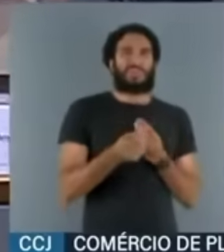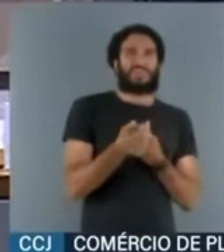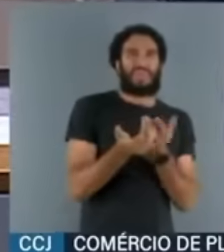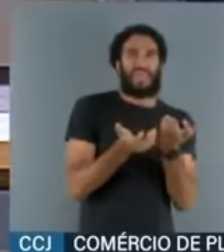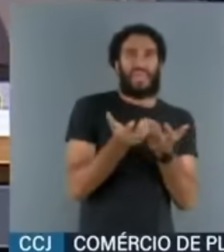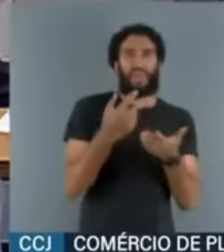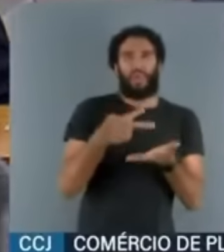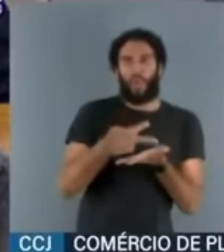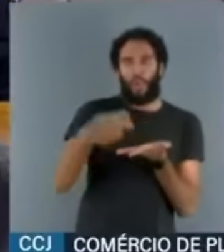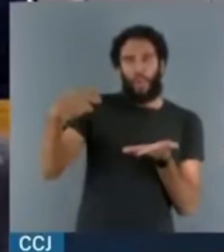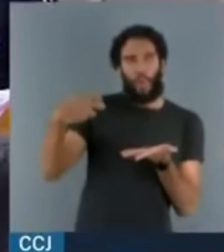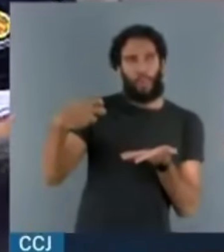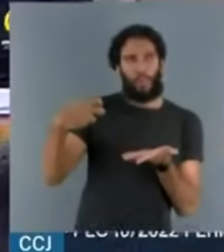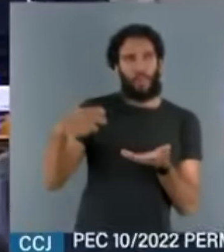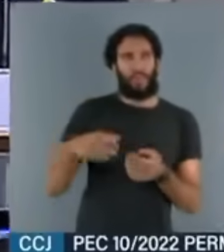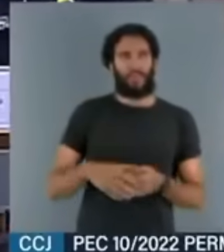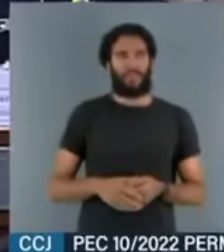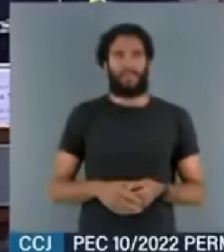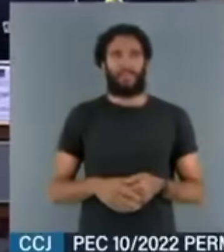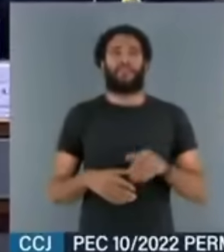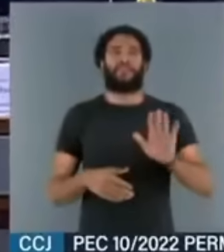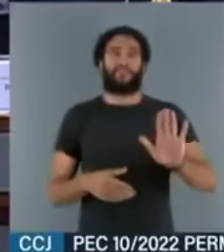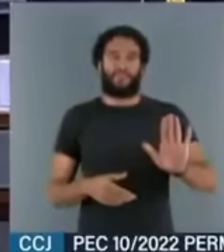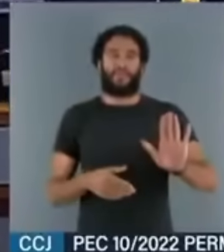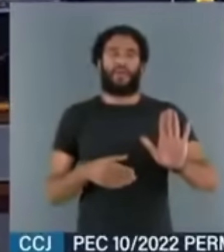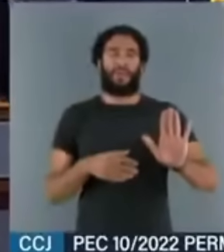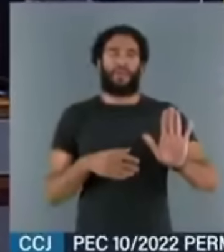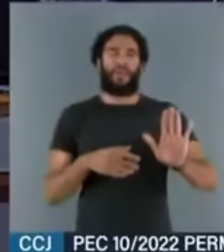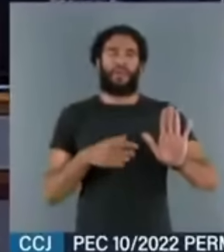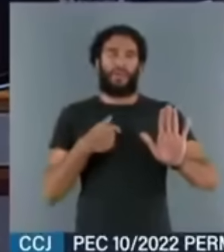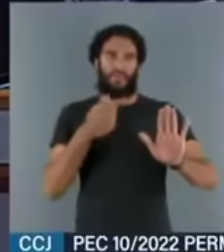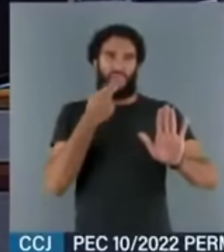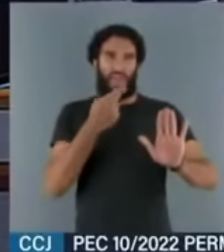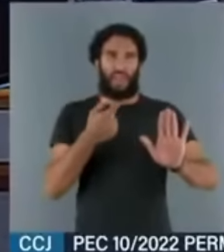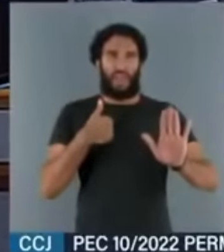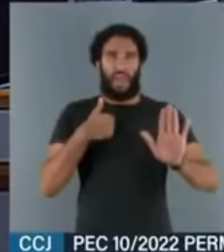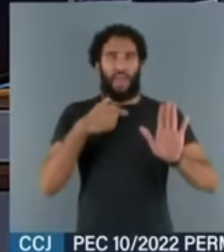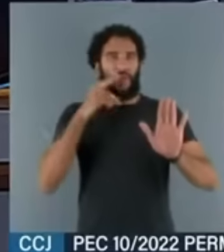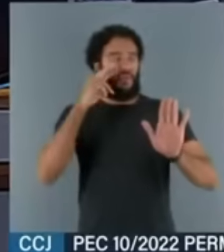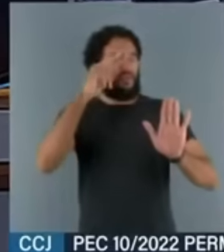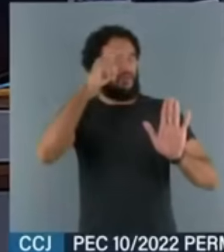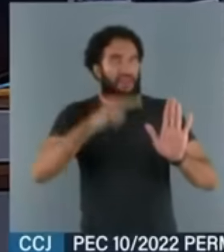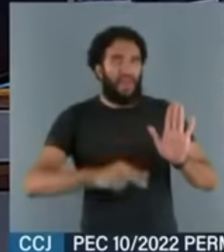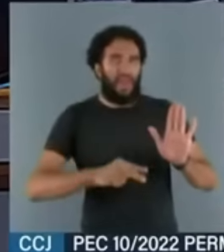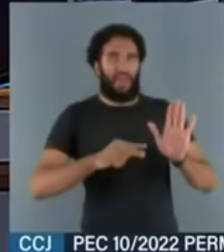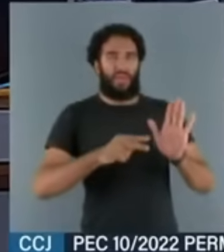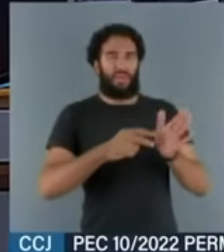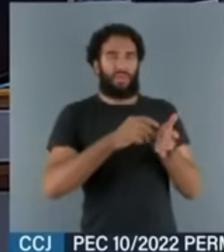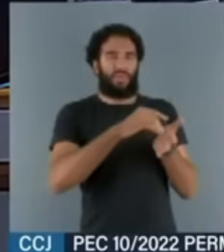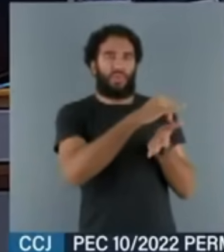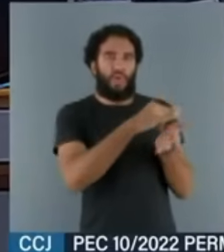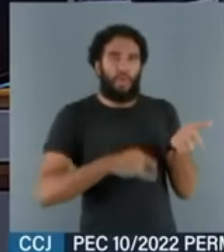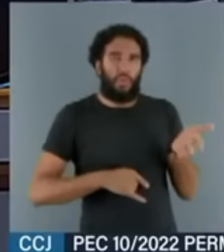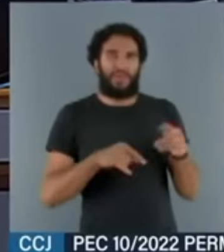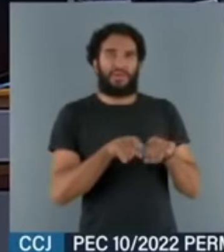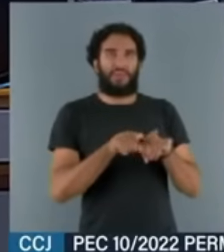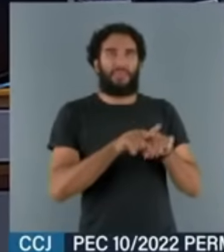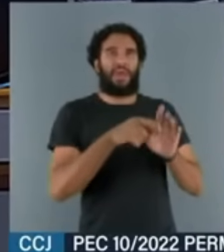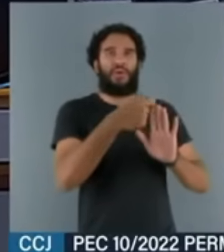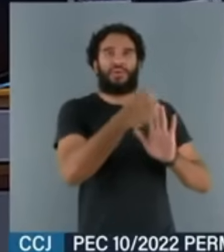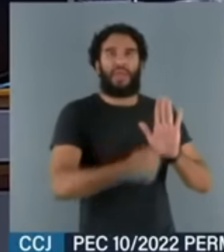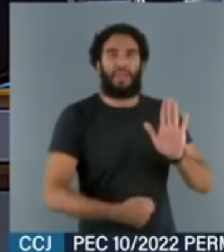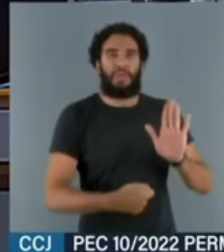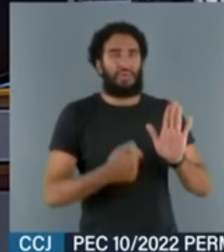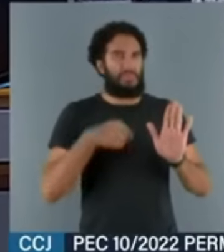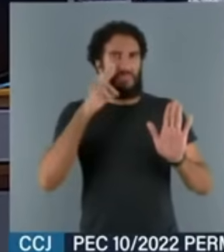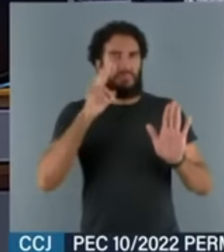Excelência. Como eu relatei aqui na minha fala, eu não tive acesso à íntegra dos documentos, inclusive do relatório do meu celular. Então, vou permanecer em